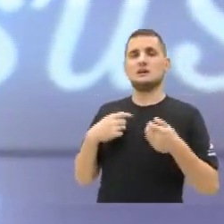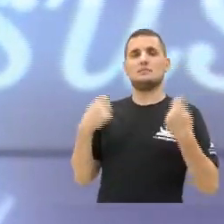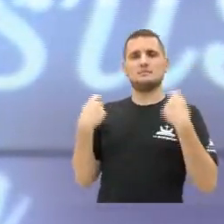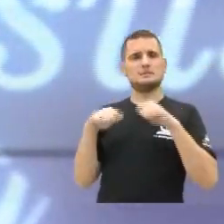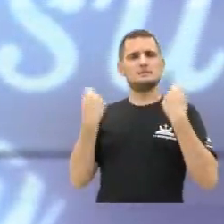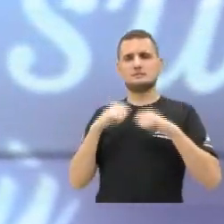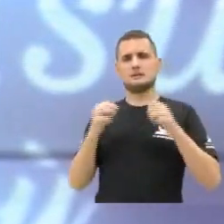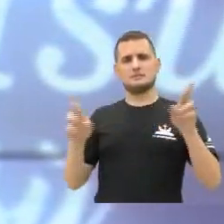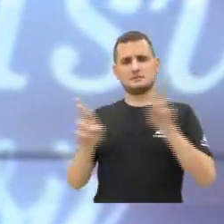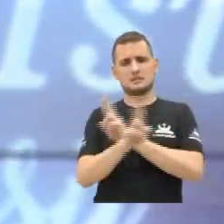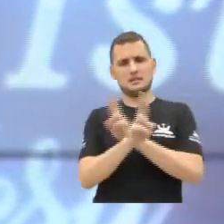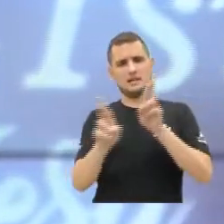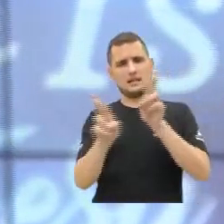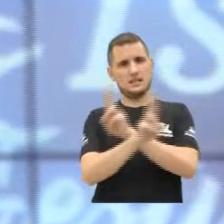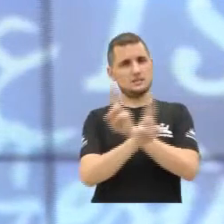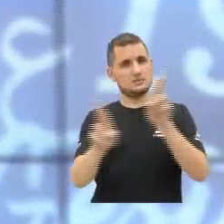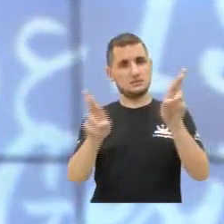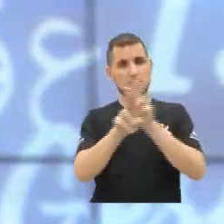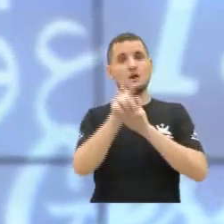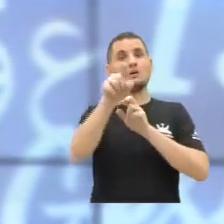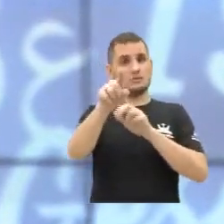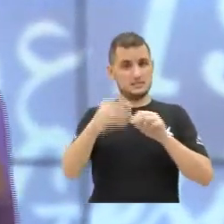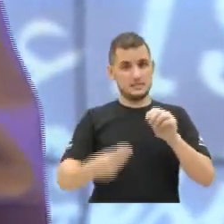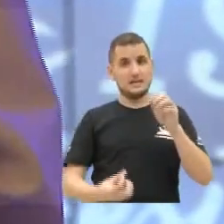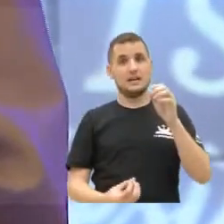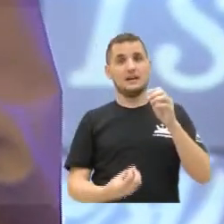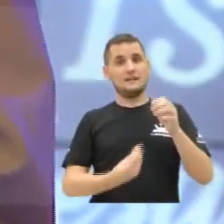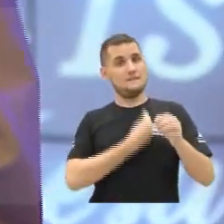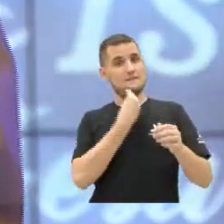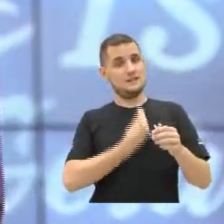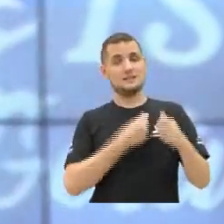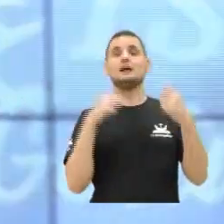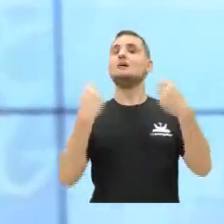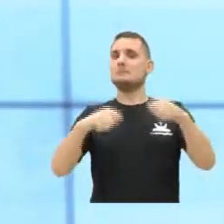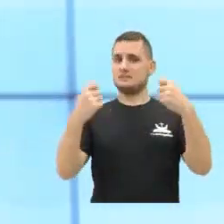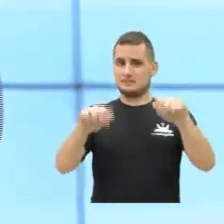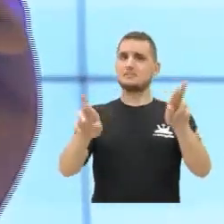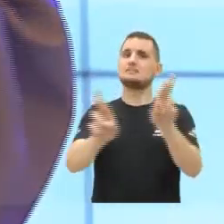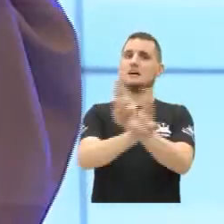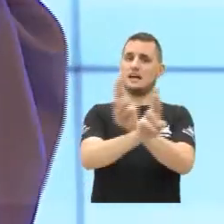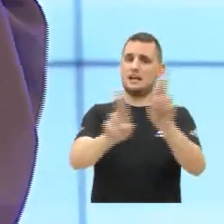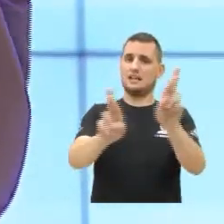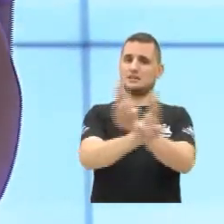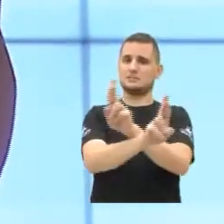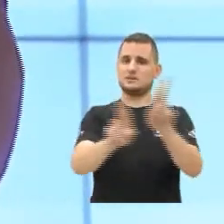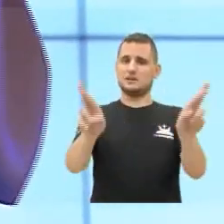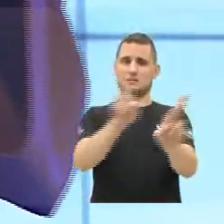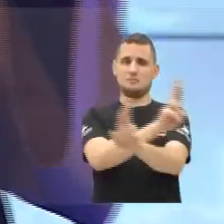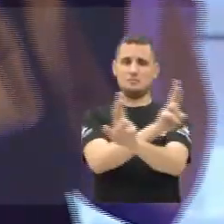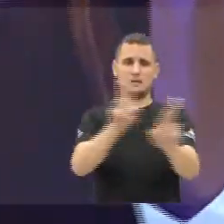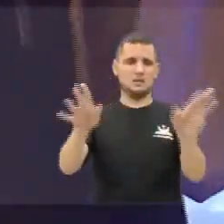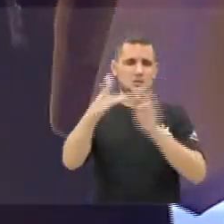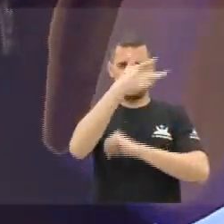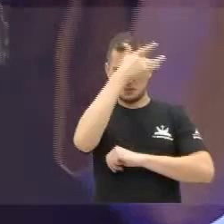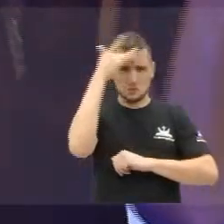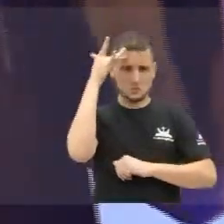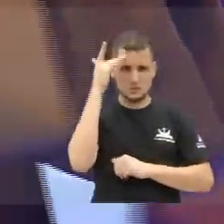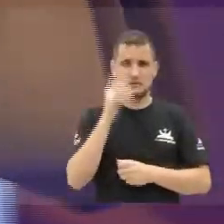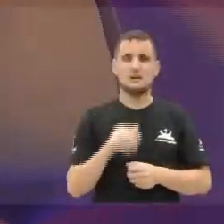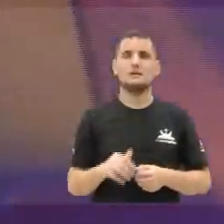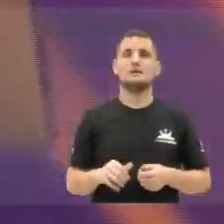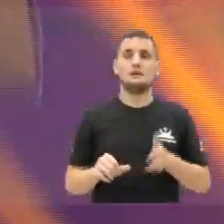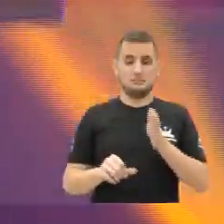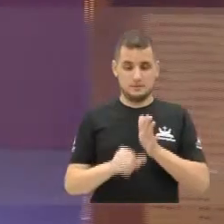relacionamento. Você foi feito para o relacionamento. Você foi feito para o relacionamento, primeiramente,